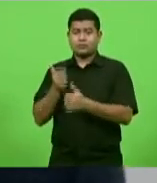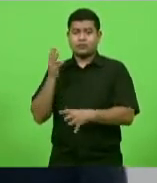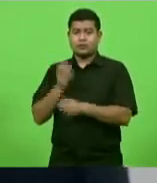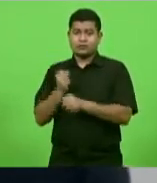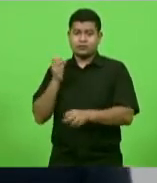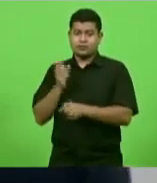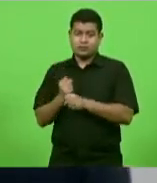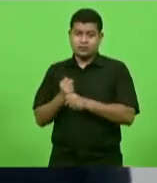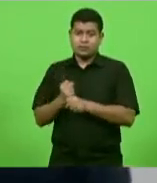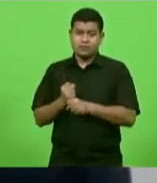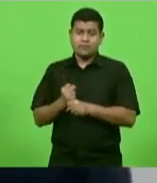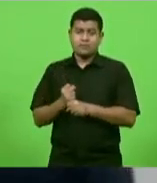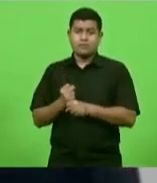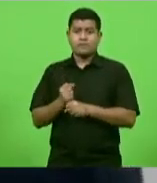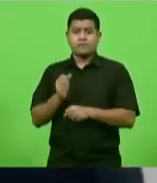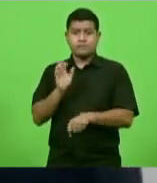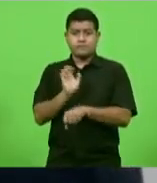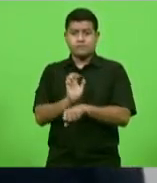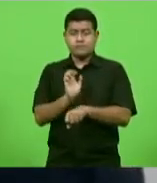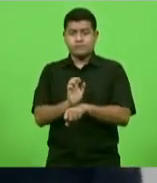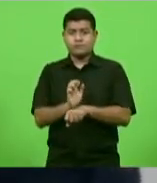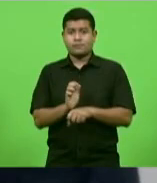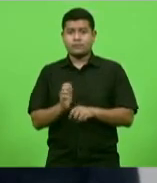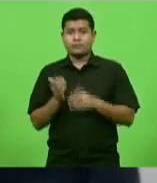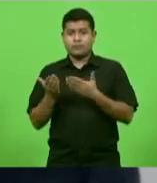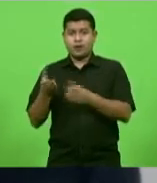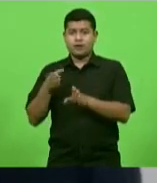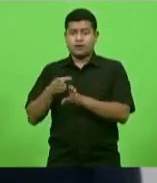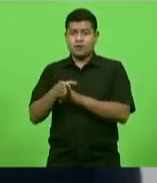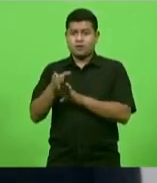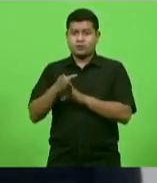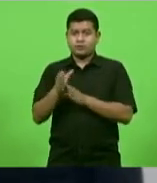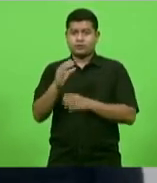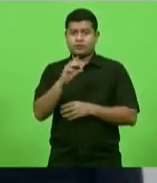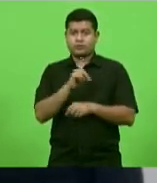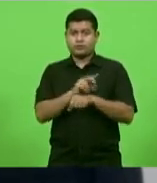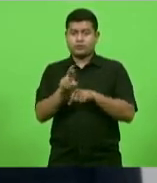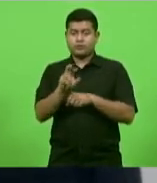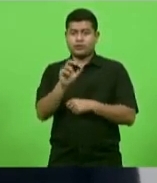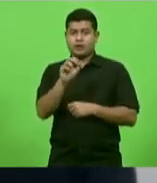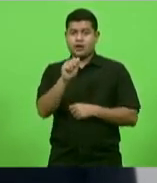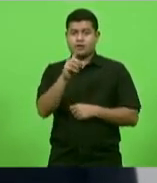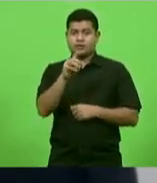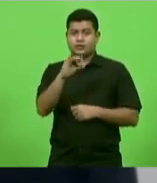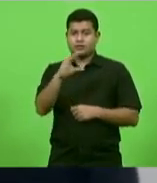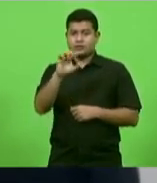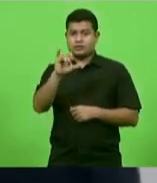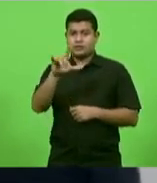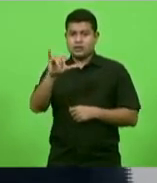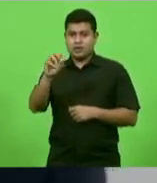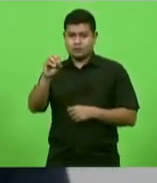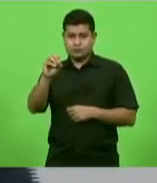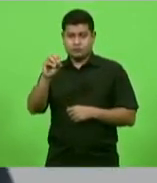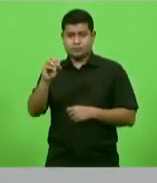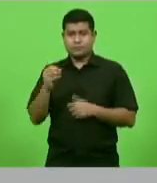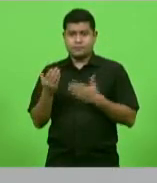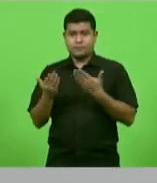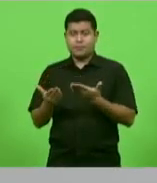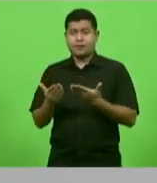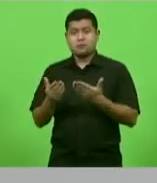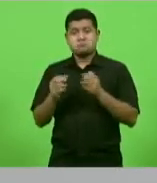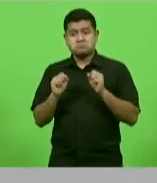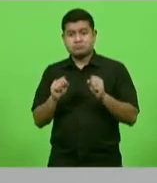Contas de nosso Estado, conselheiro doutor Adicélio Moraes Ferreira Júnior, que consistia sobre